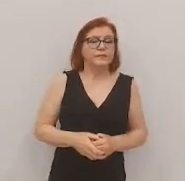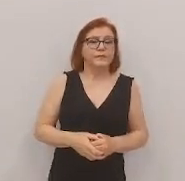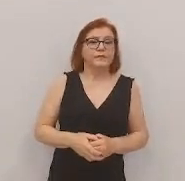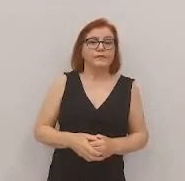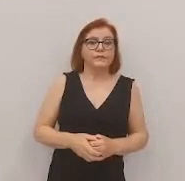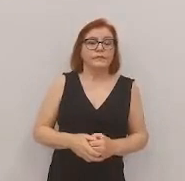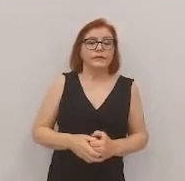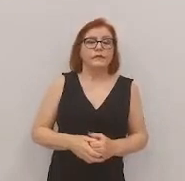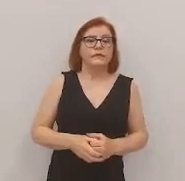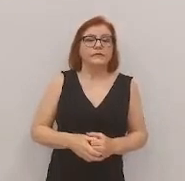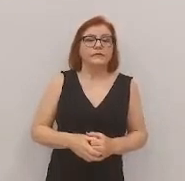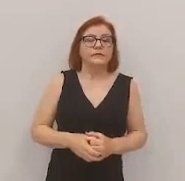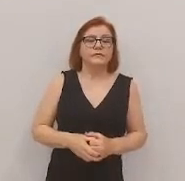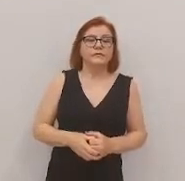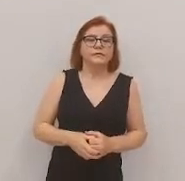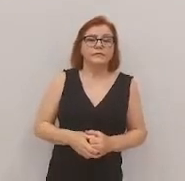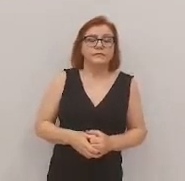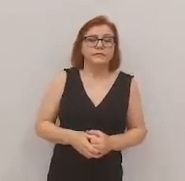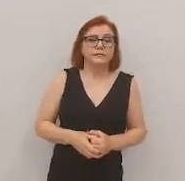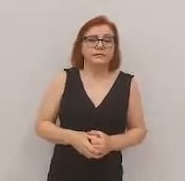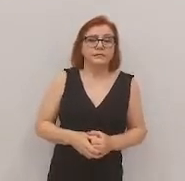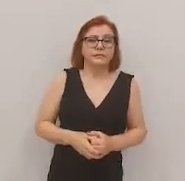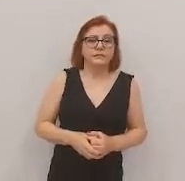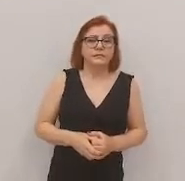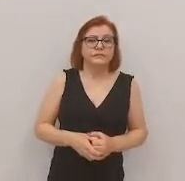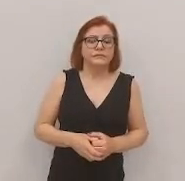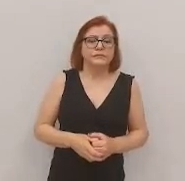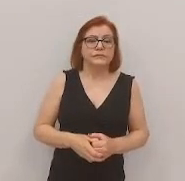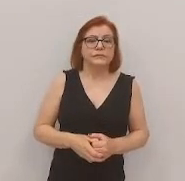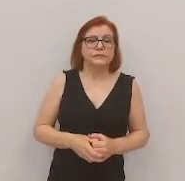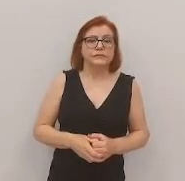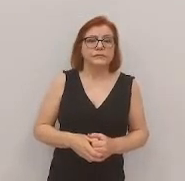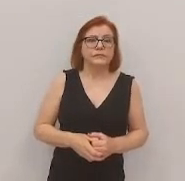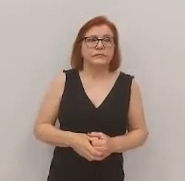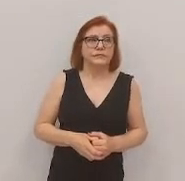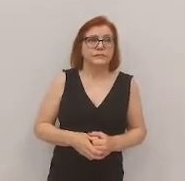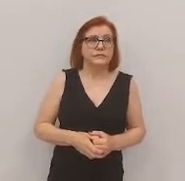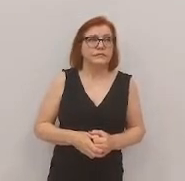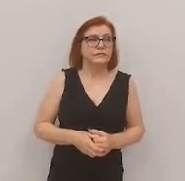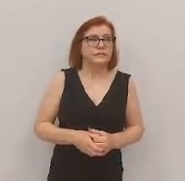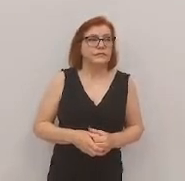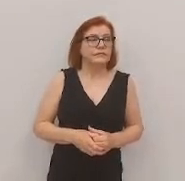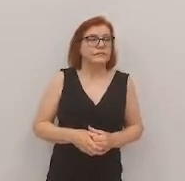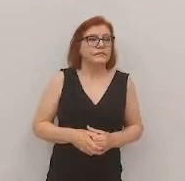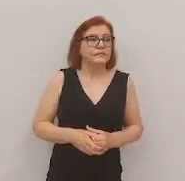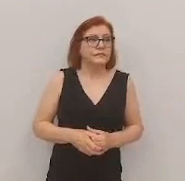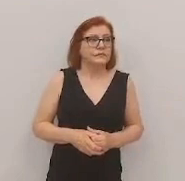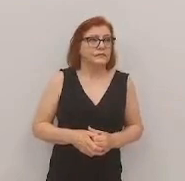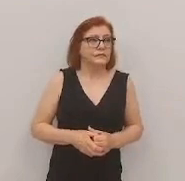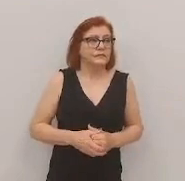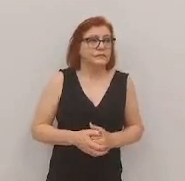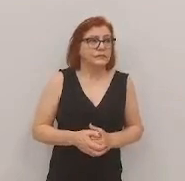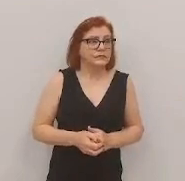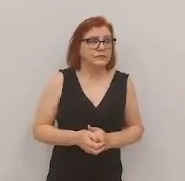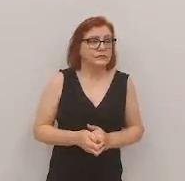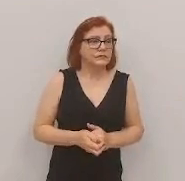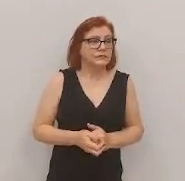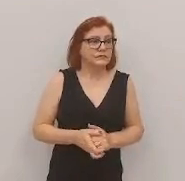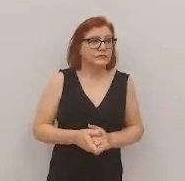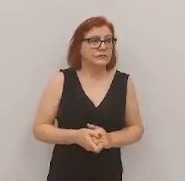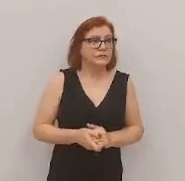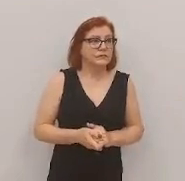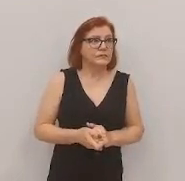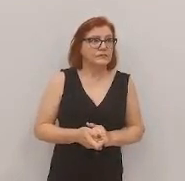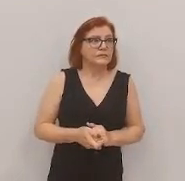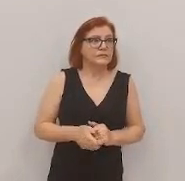Oh, Senhor Jesus. Mas o 1 Pedro 3,17, oh, Senhor, é maravilhoso.